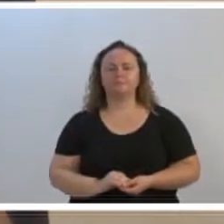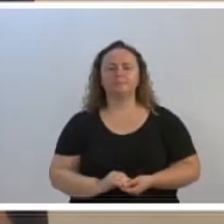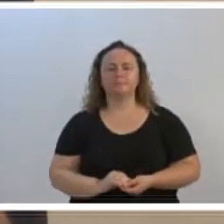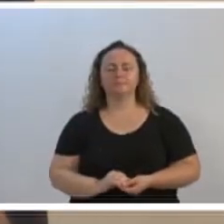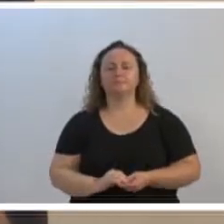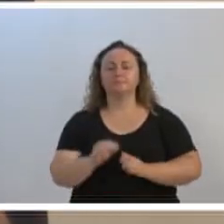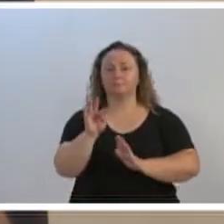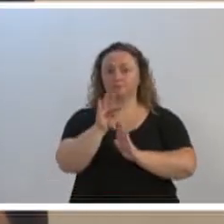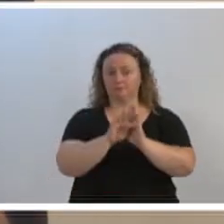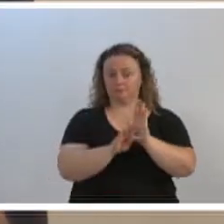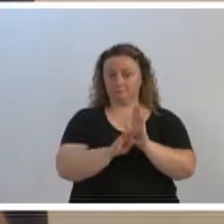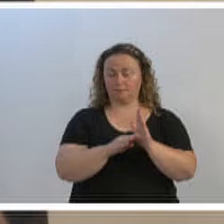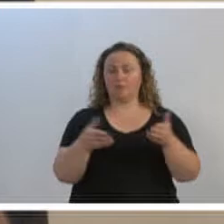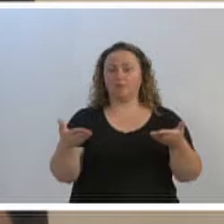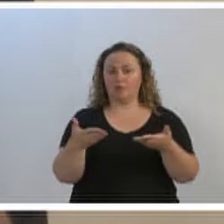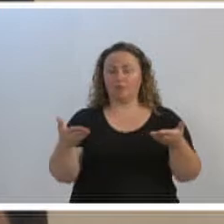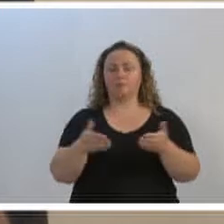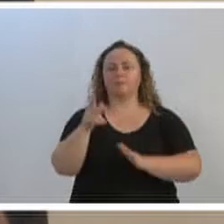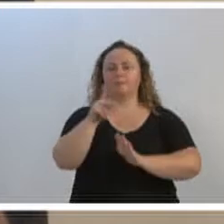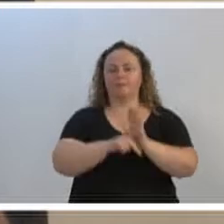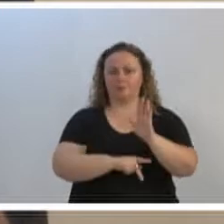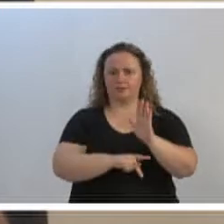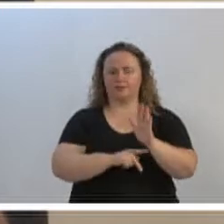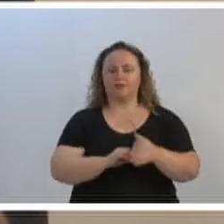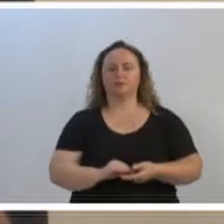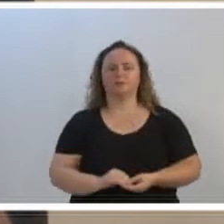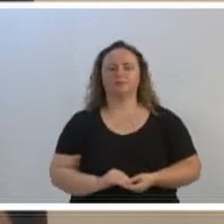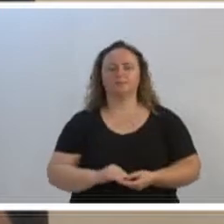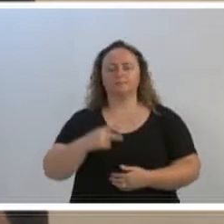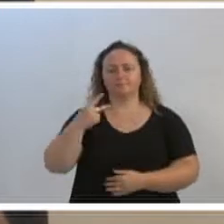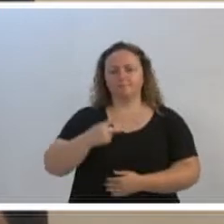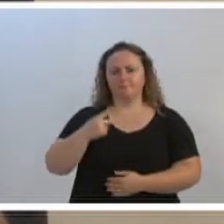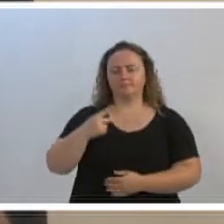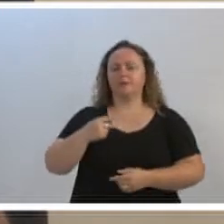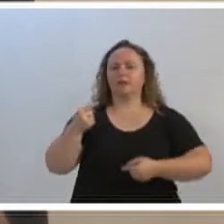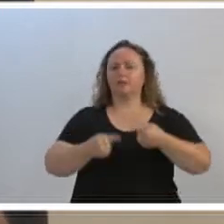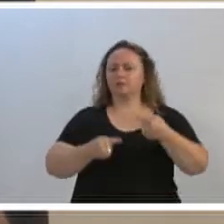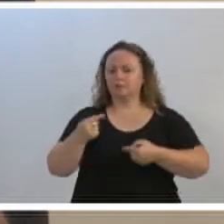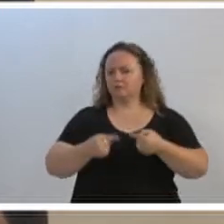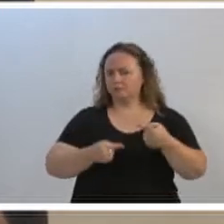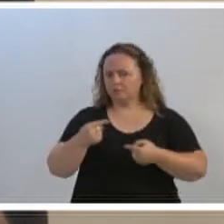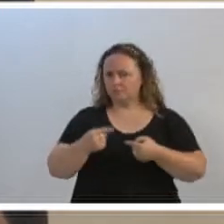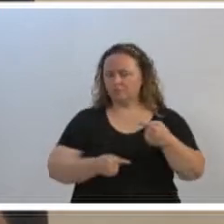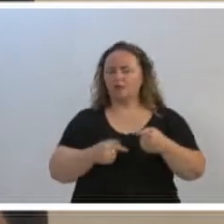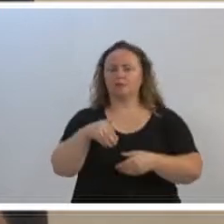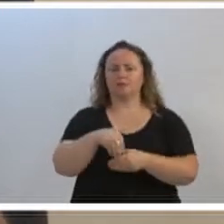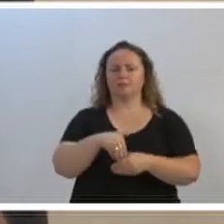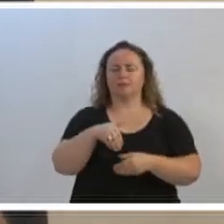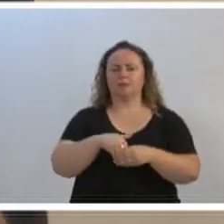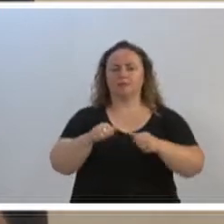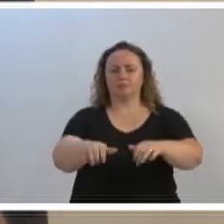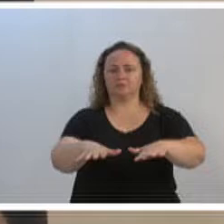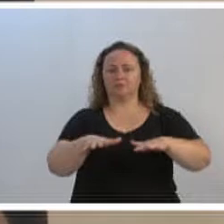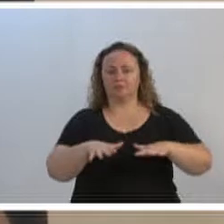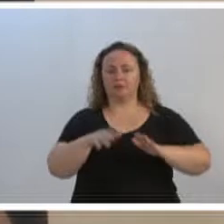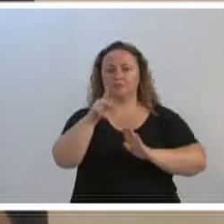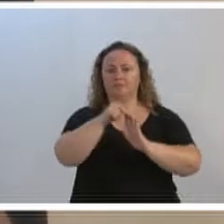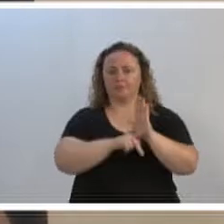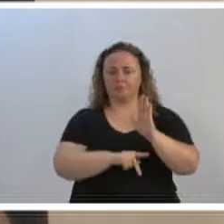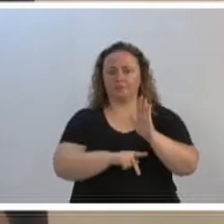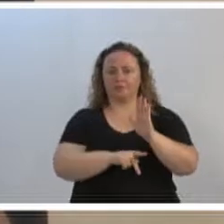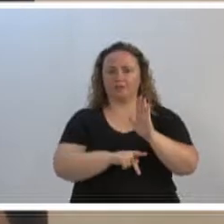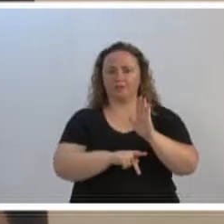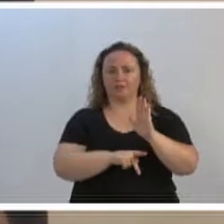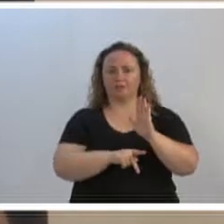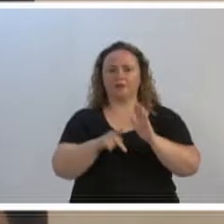Matéria da ordem do dia, projetos. Em segunda discussão e votação plenária, o projeto